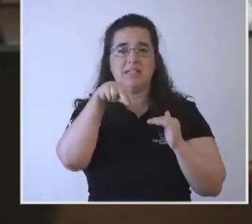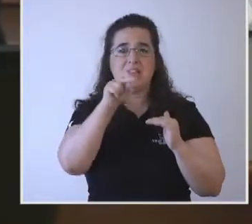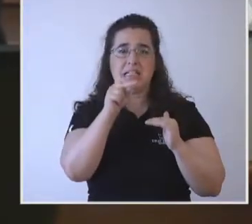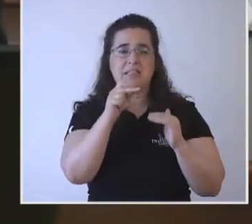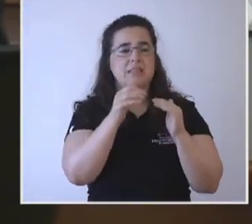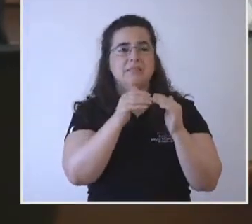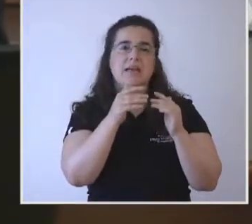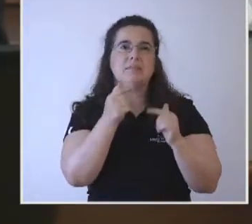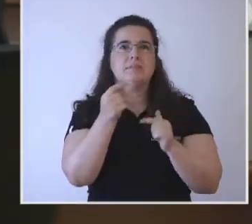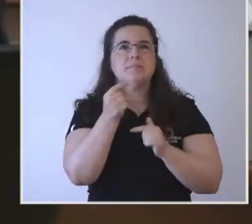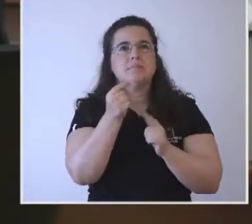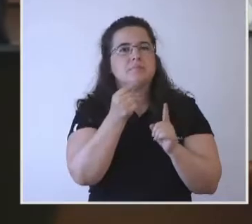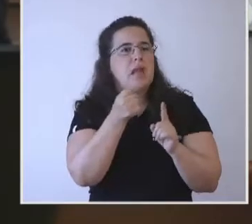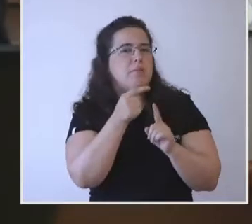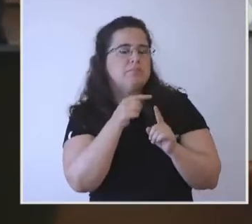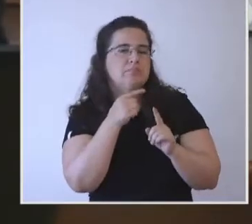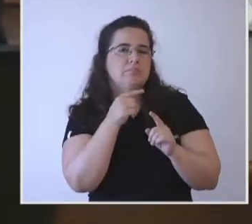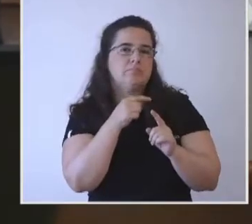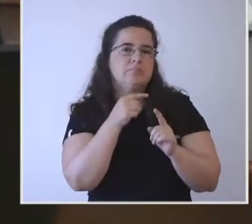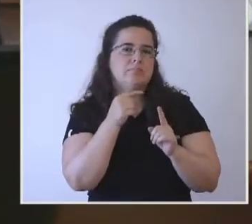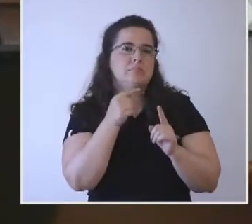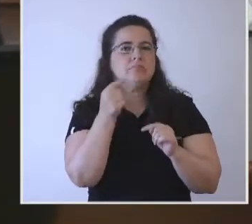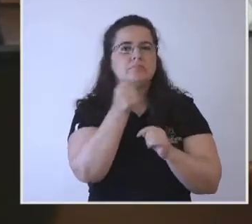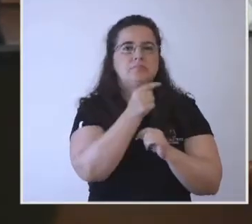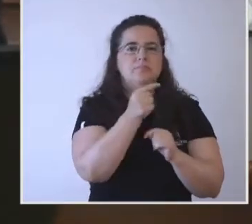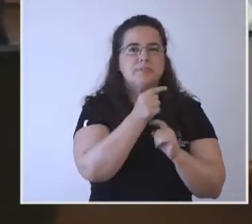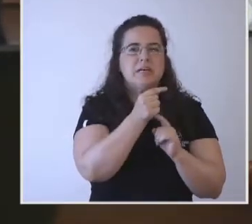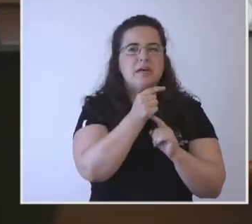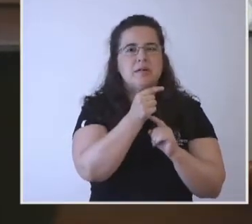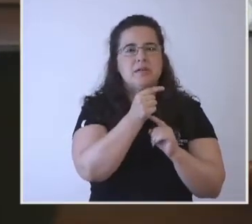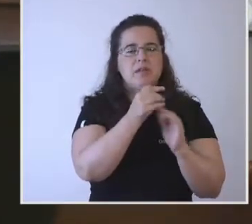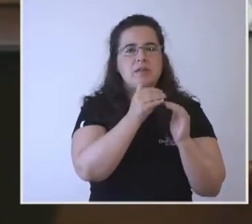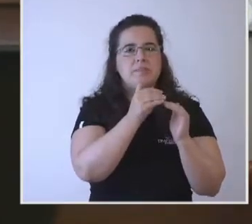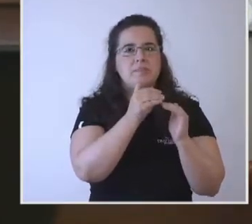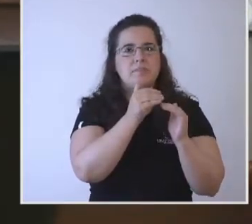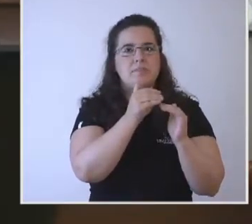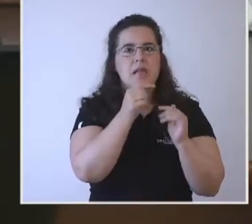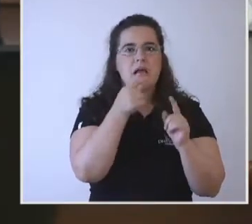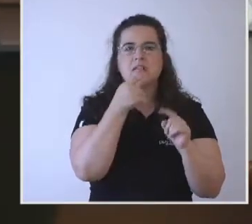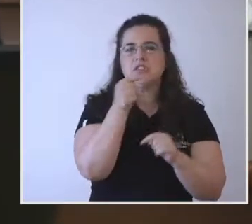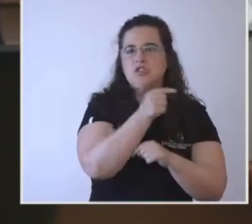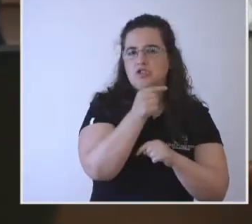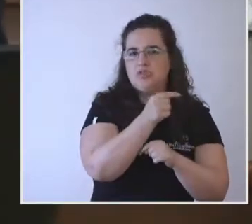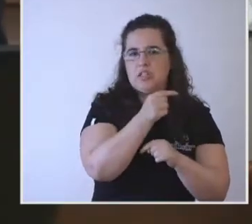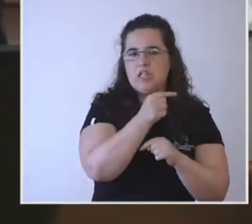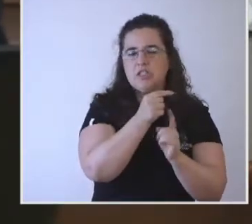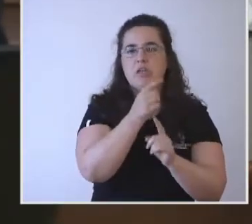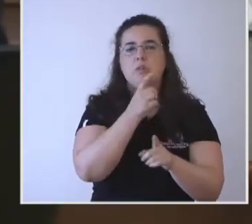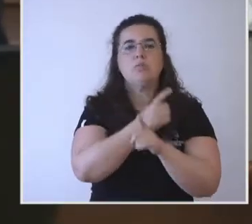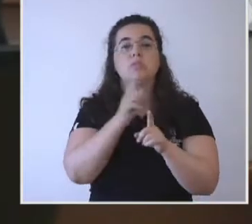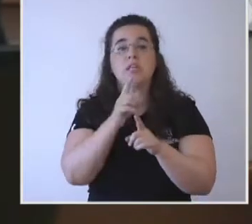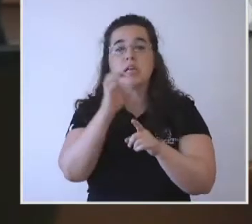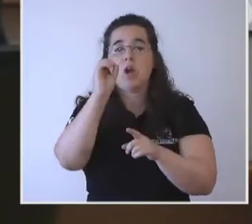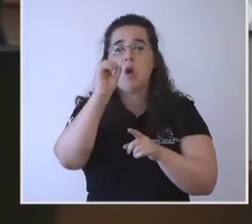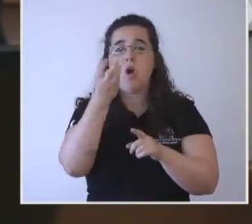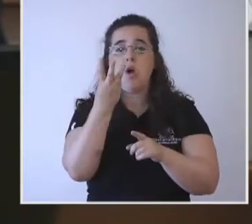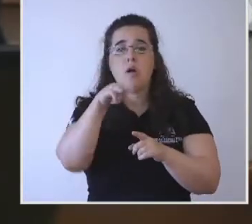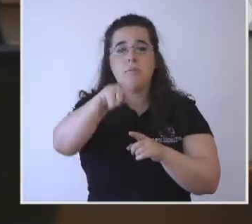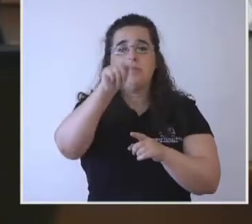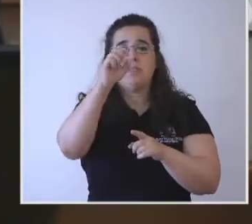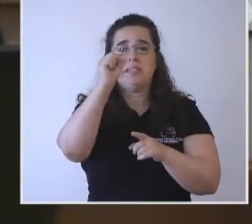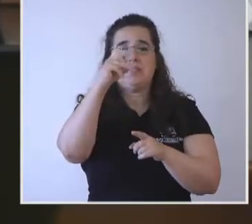vantagem em relação aos semi-vegetarianos, por causa dos ômega 3. Quando comparamos os homens também têm menos cancro. Não parece ser